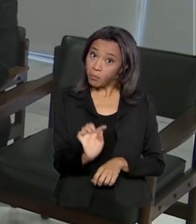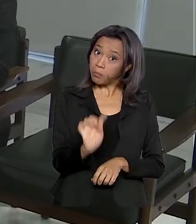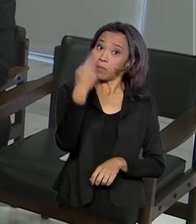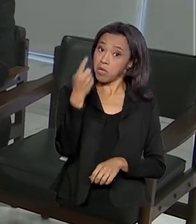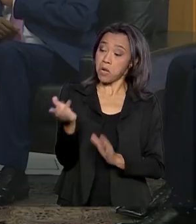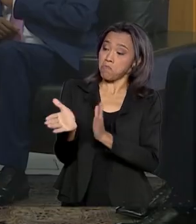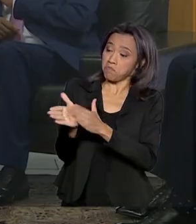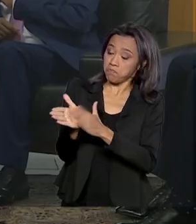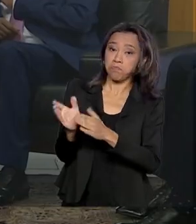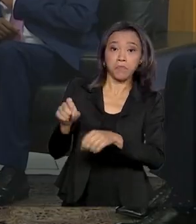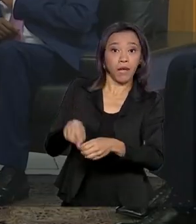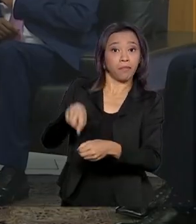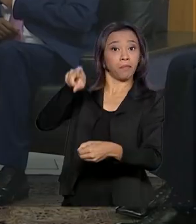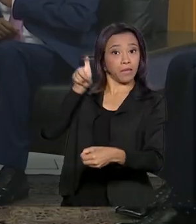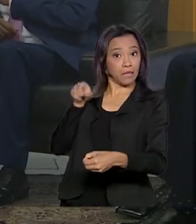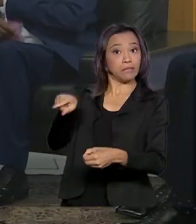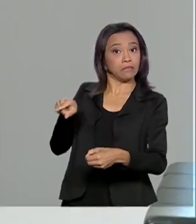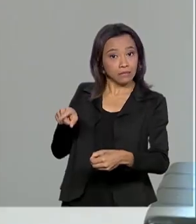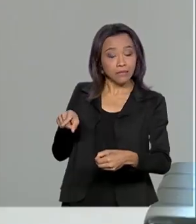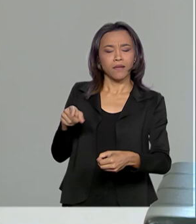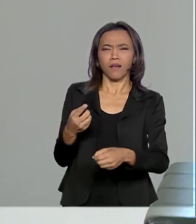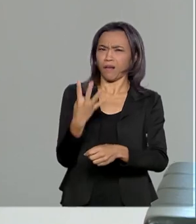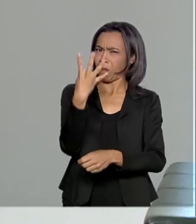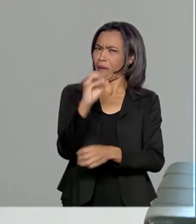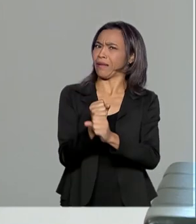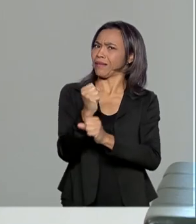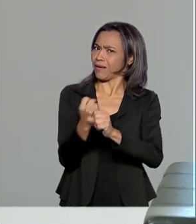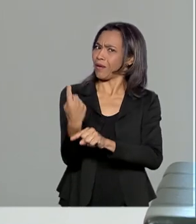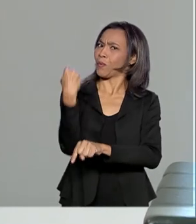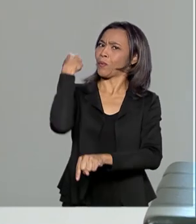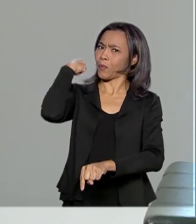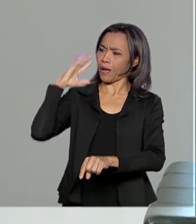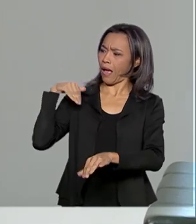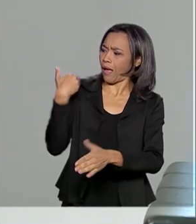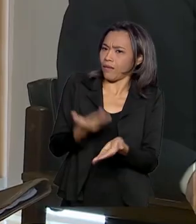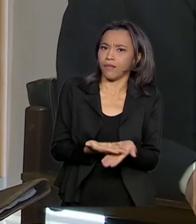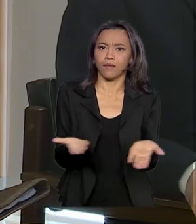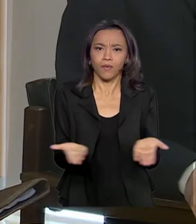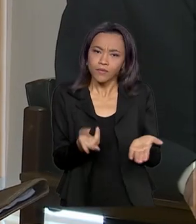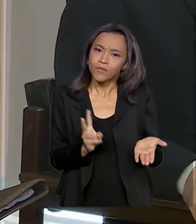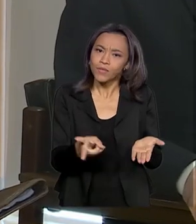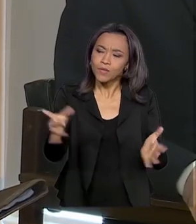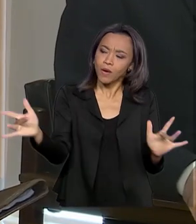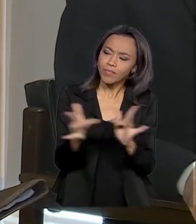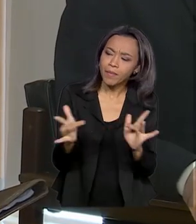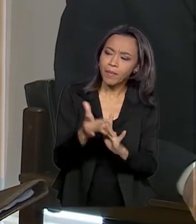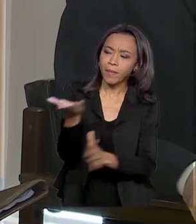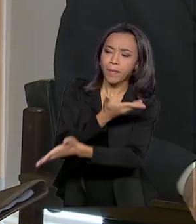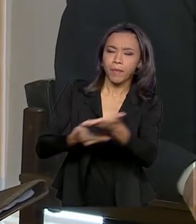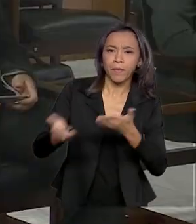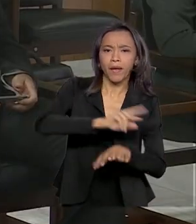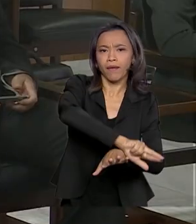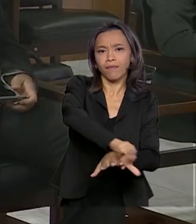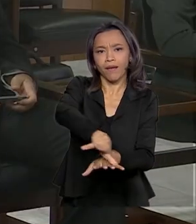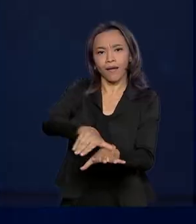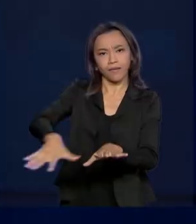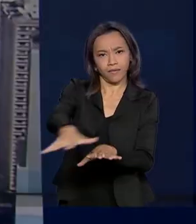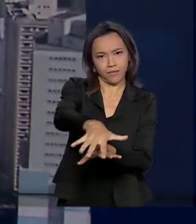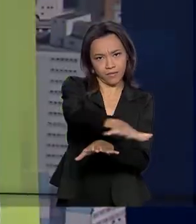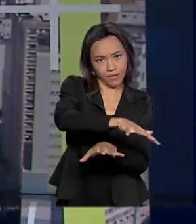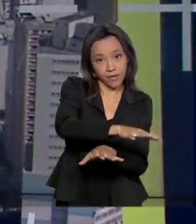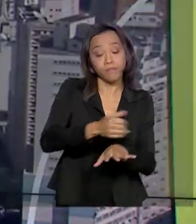reconhecer a independência de Angola há mais de 40 anos e, de lá para cá, mantém relações bilaterais em várias áreas.